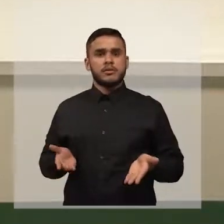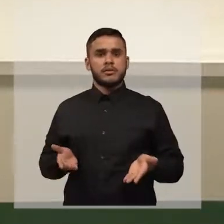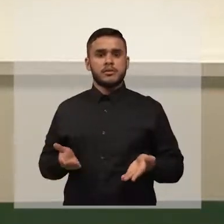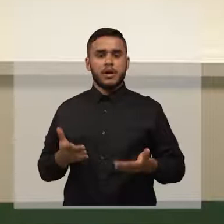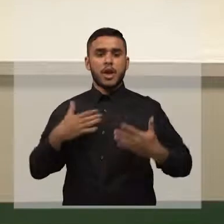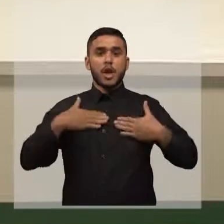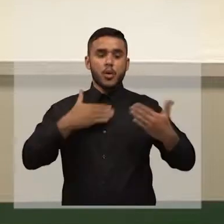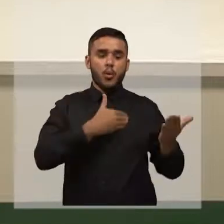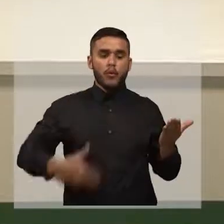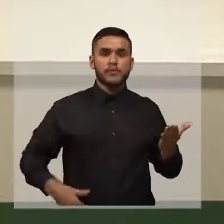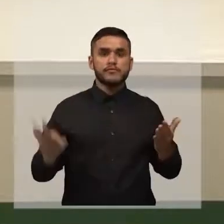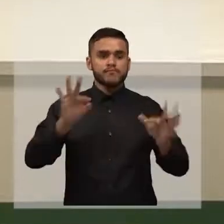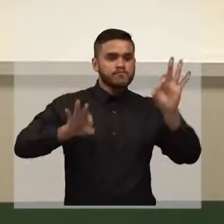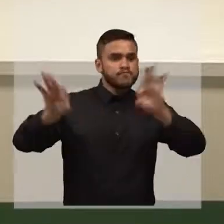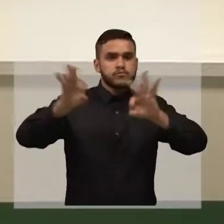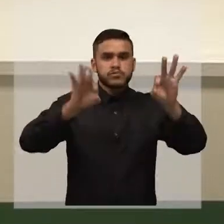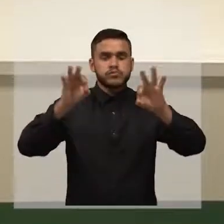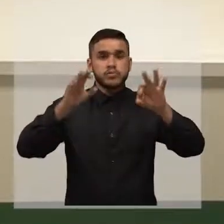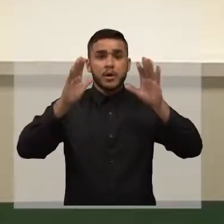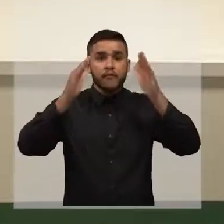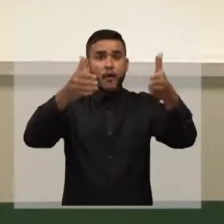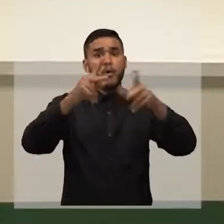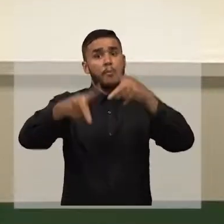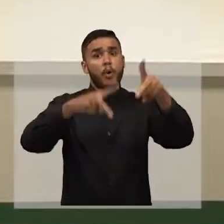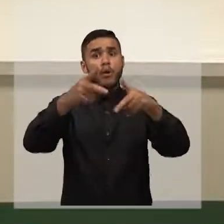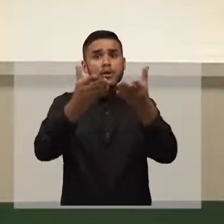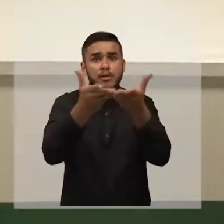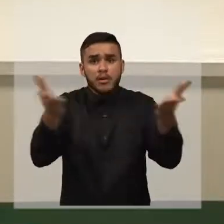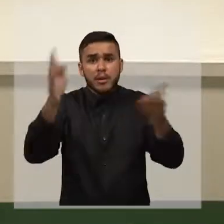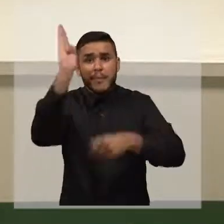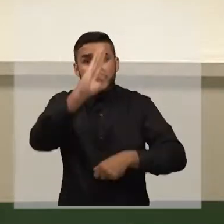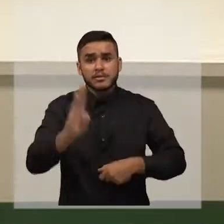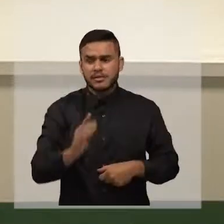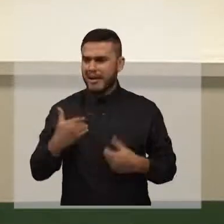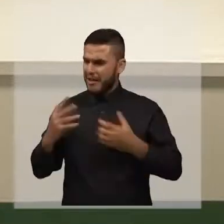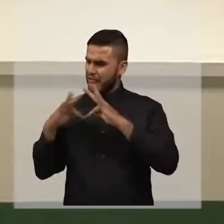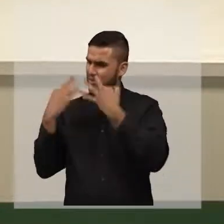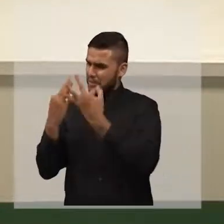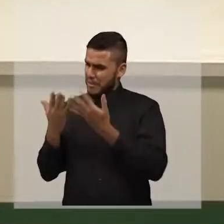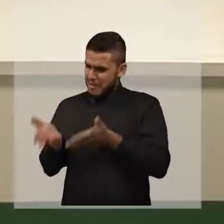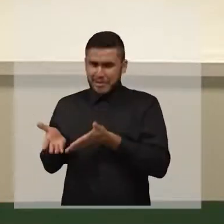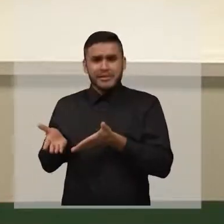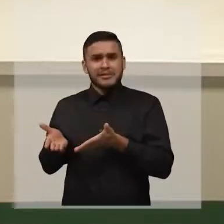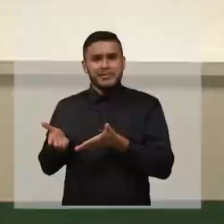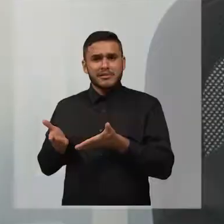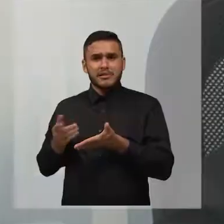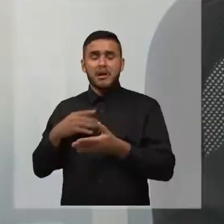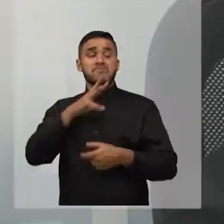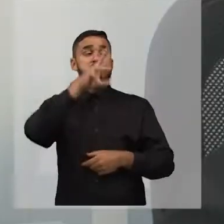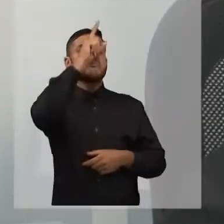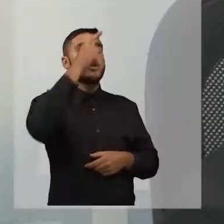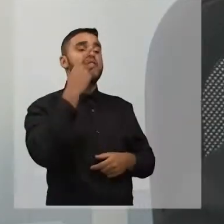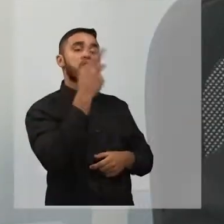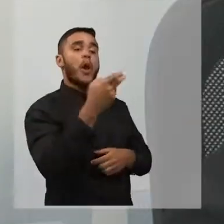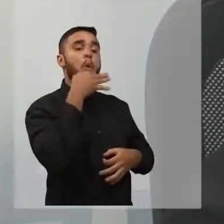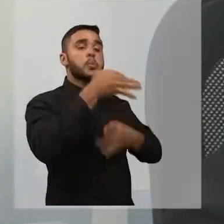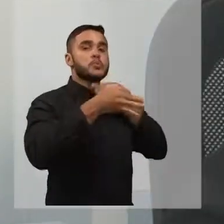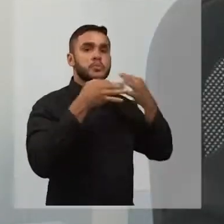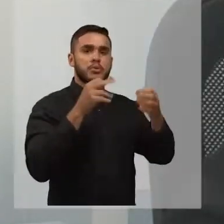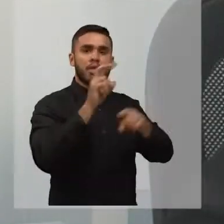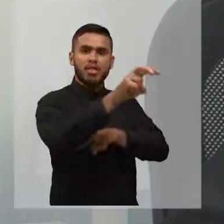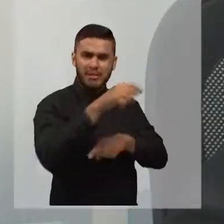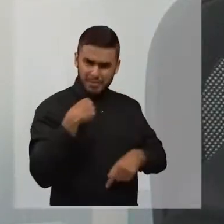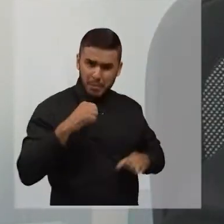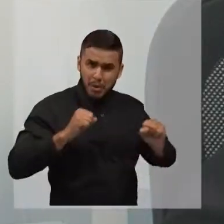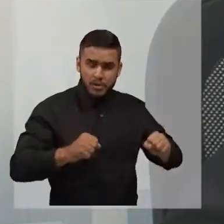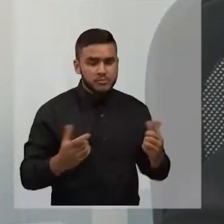nação, que não pode. E aí, para encerrar, Não Luiz, pode. para encerrar, qual é a sensação que a gente tem? É de medo. É um amigo meu. De medo. Um amigo meu, Ricardo Nunes,